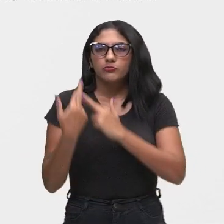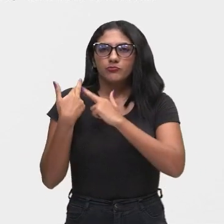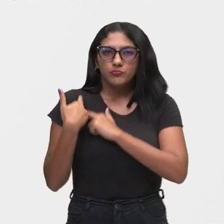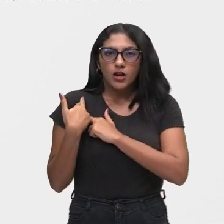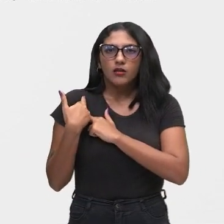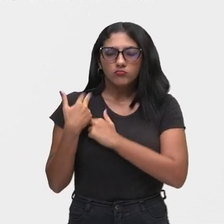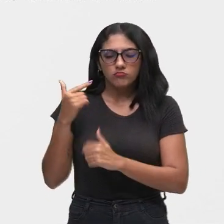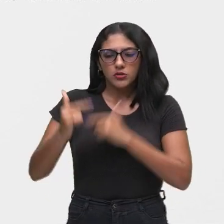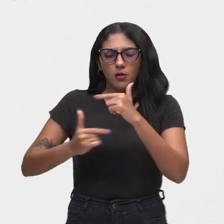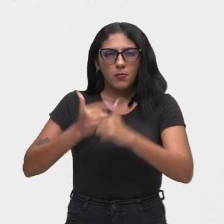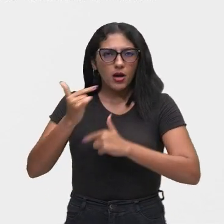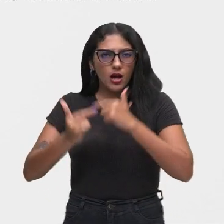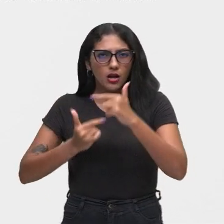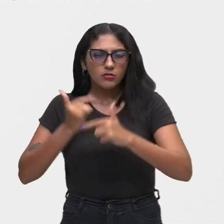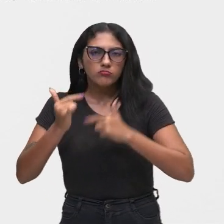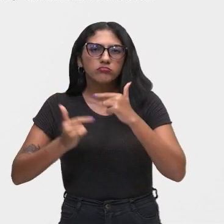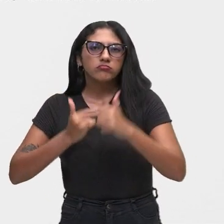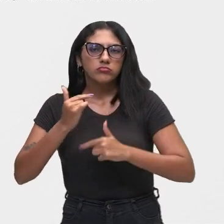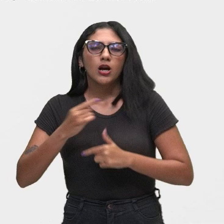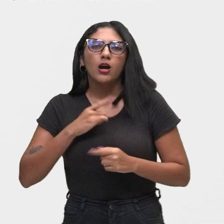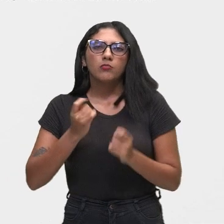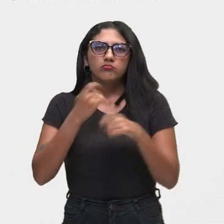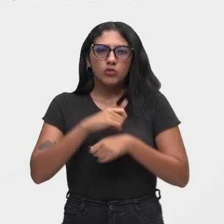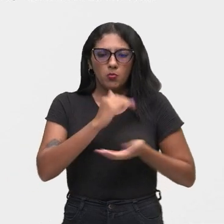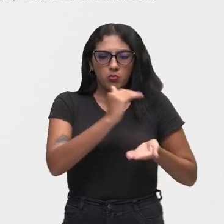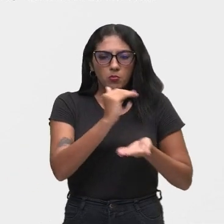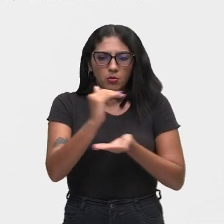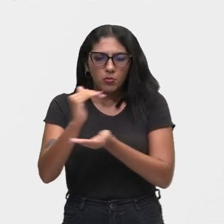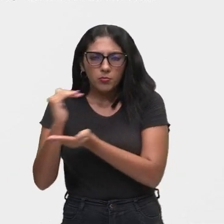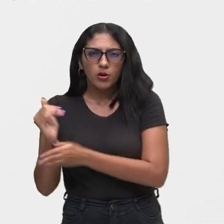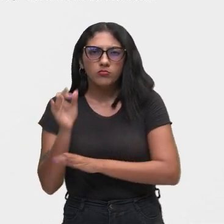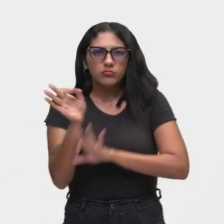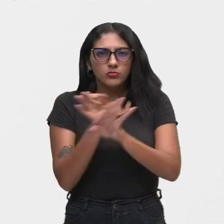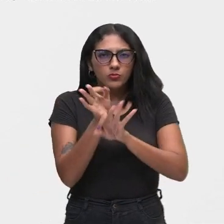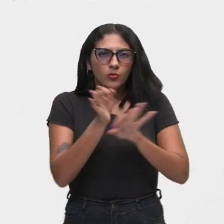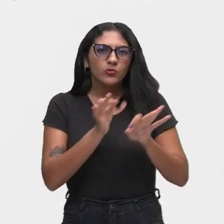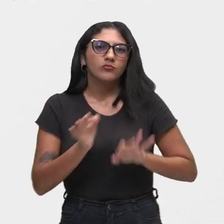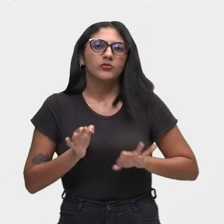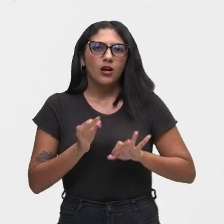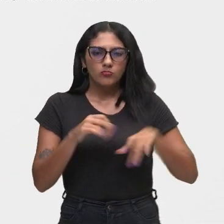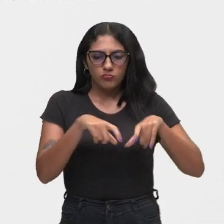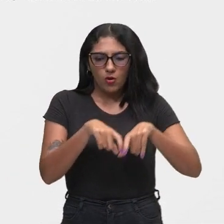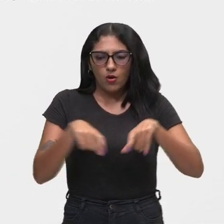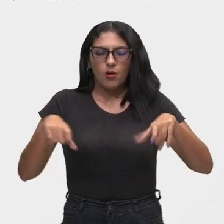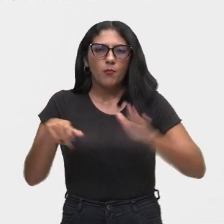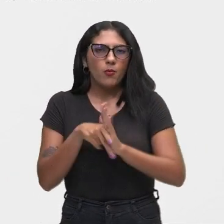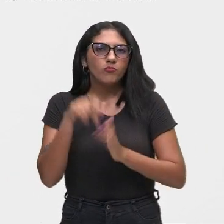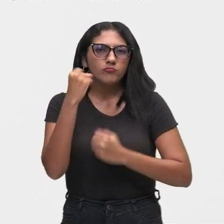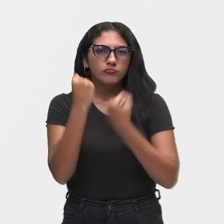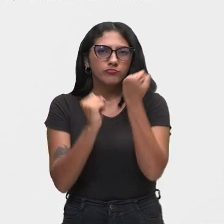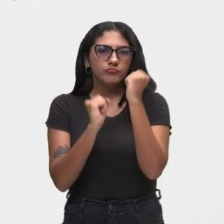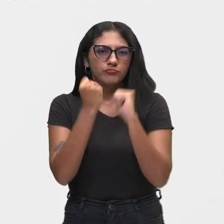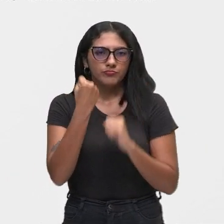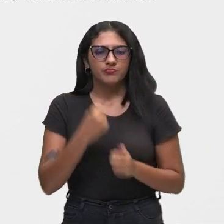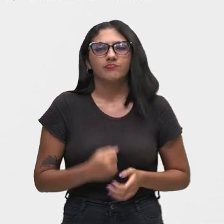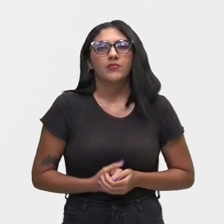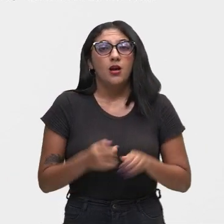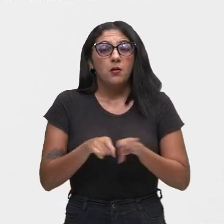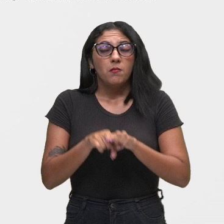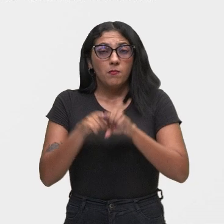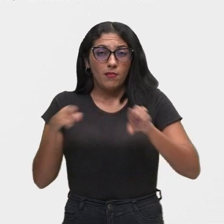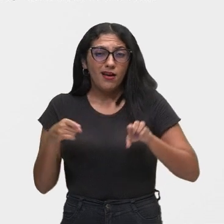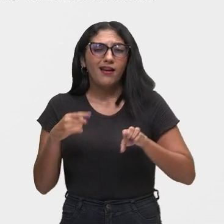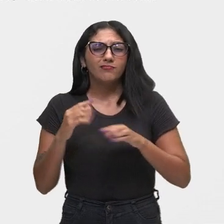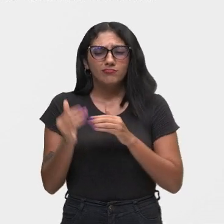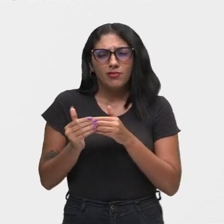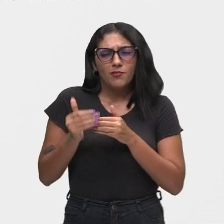trabalhador para executarem aquelas funções, né, mas que aí no período da